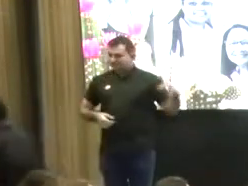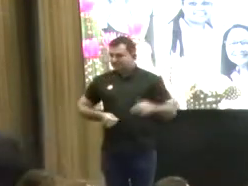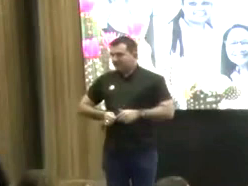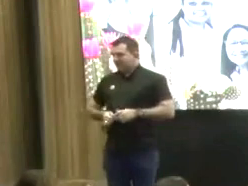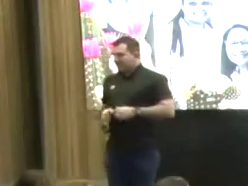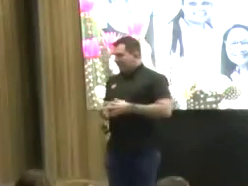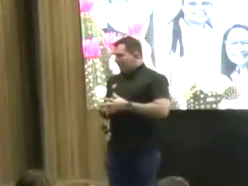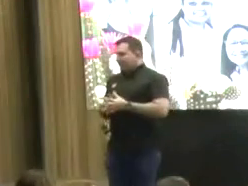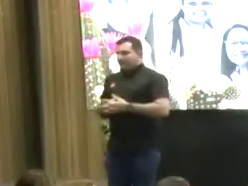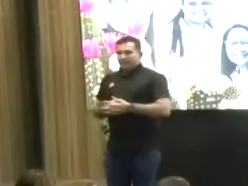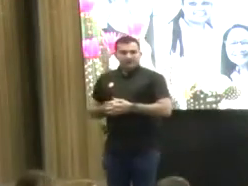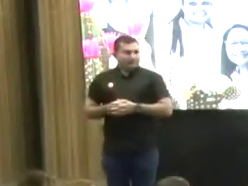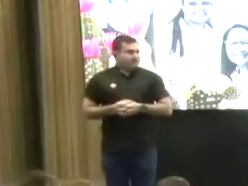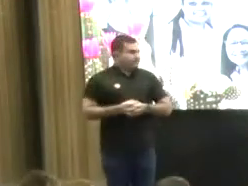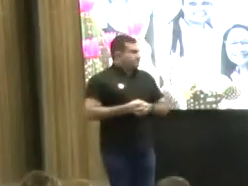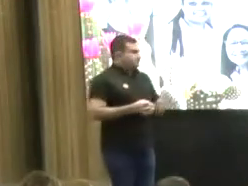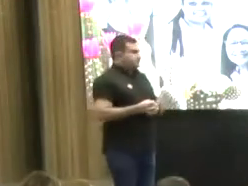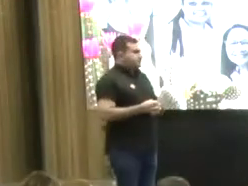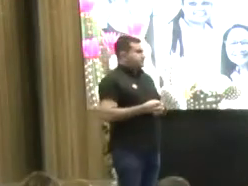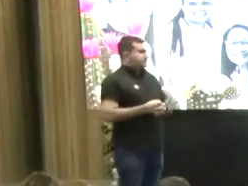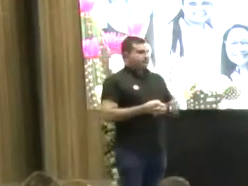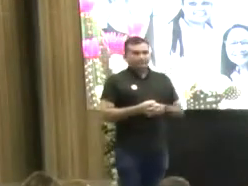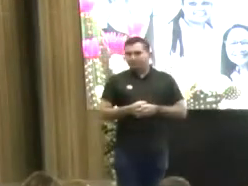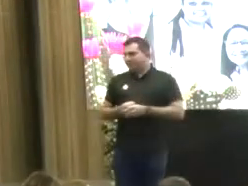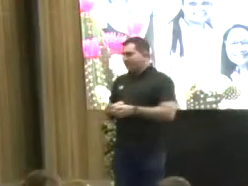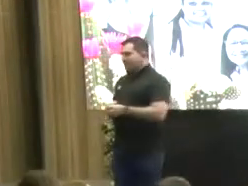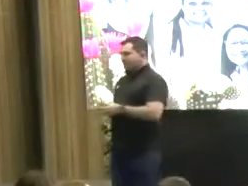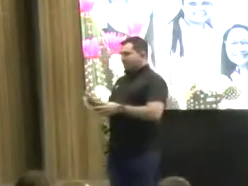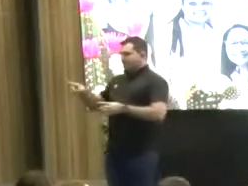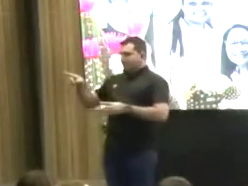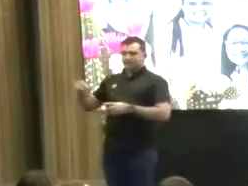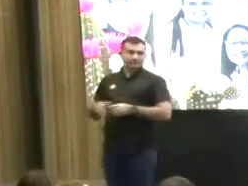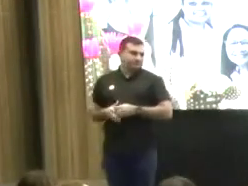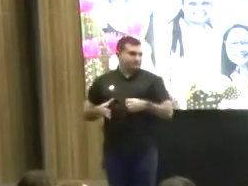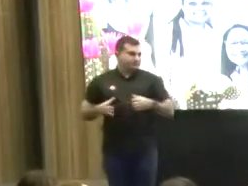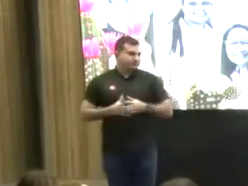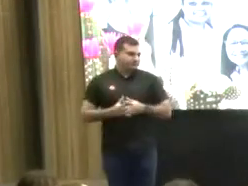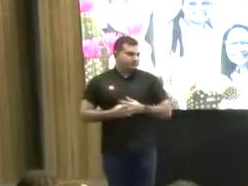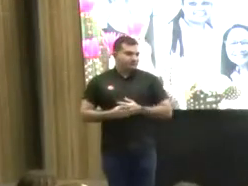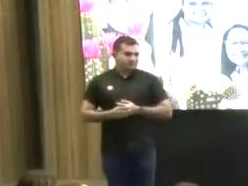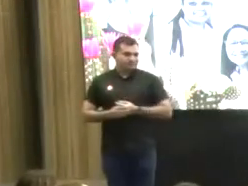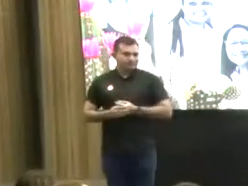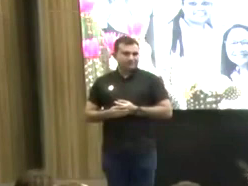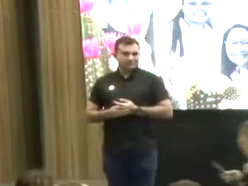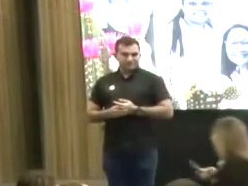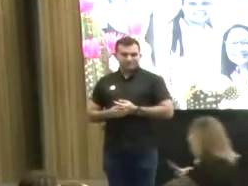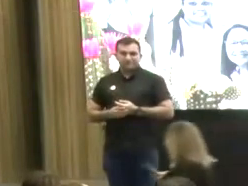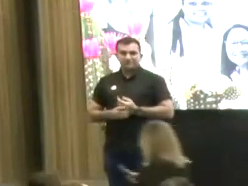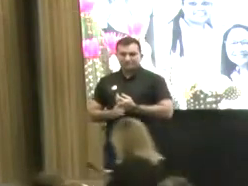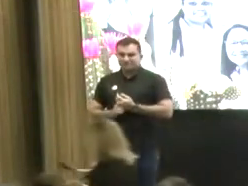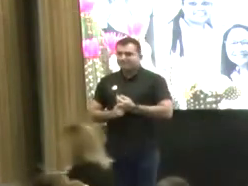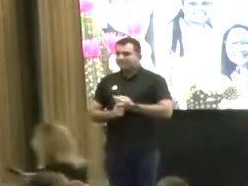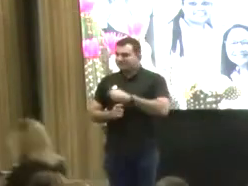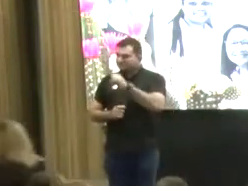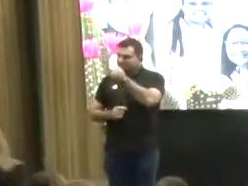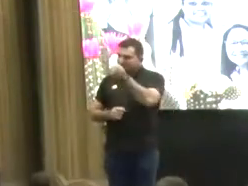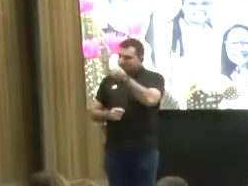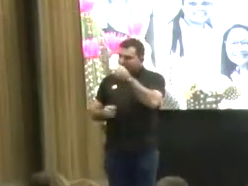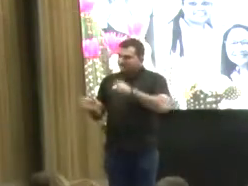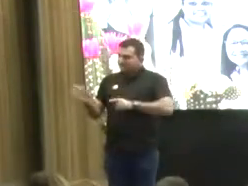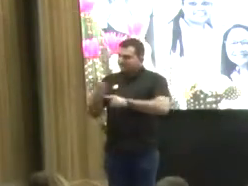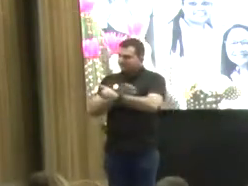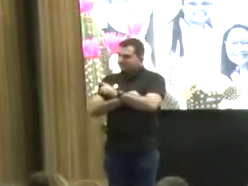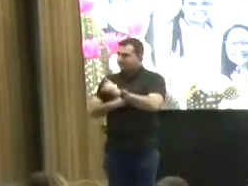Tem aí? Pronto. Camisa vermelha? Ali na segunda fila. Ele vai falar